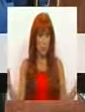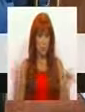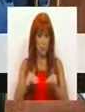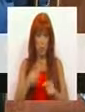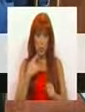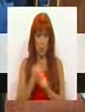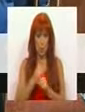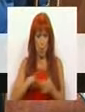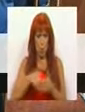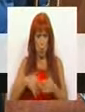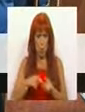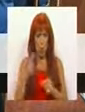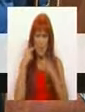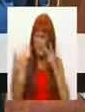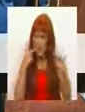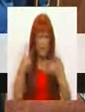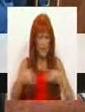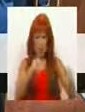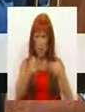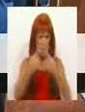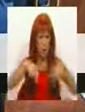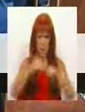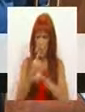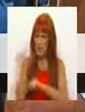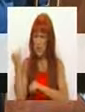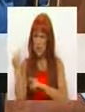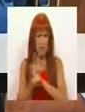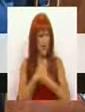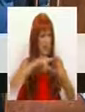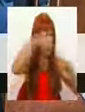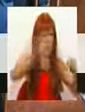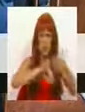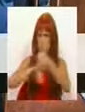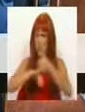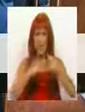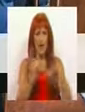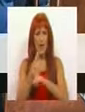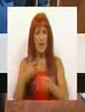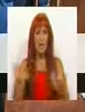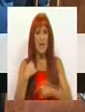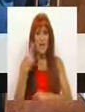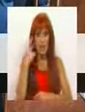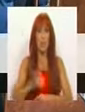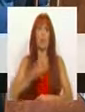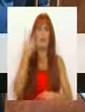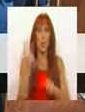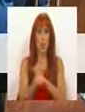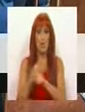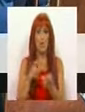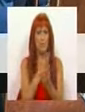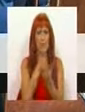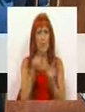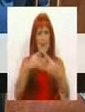intenso programa de visitas de terreno, reuniões com instituições, autarcas, associações, e identificaram questões em diferentes